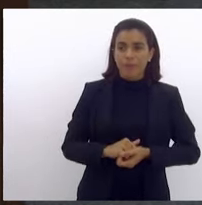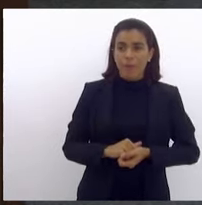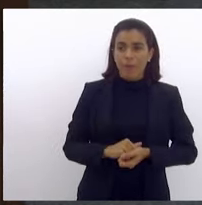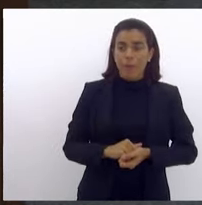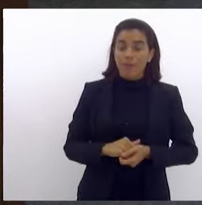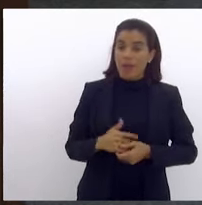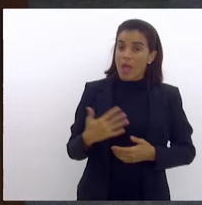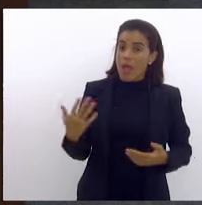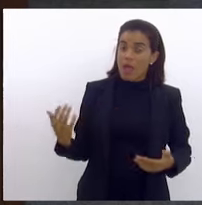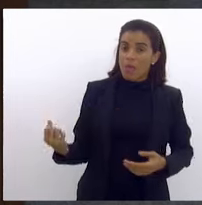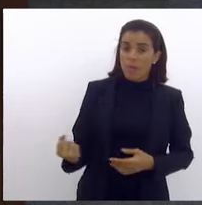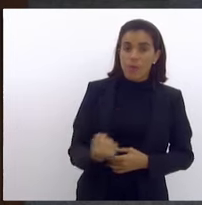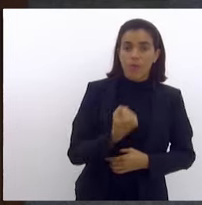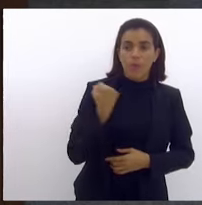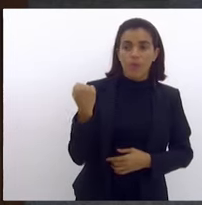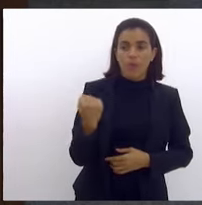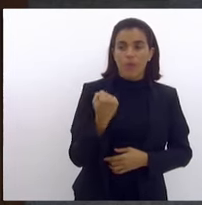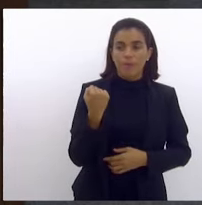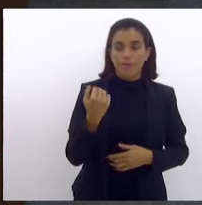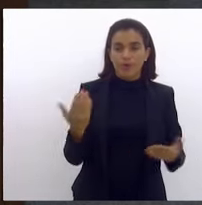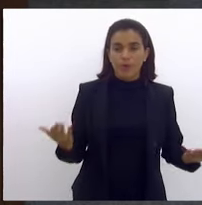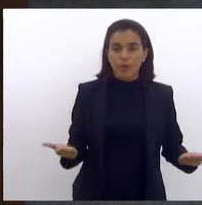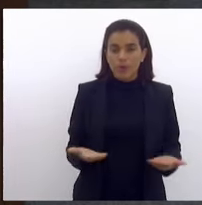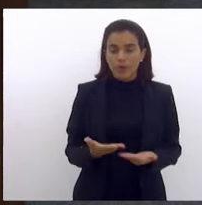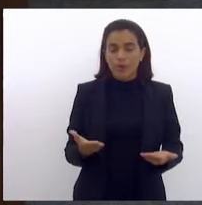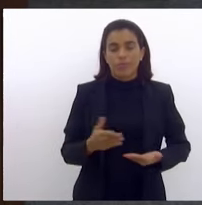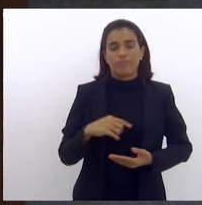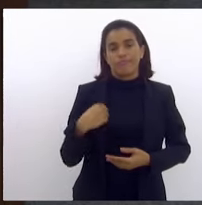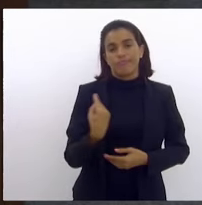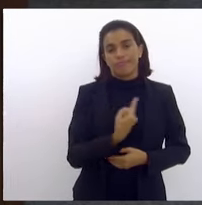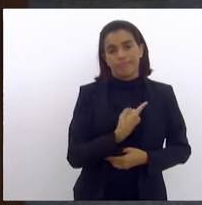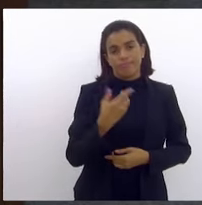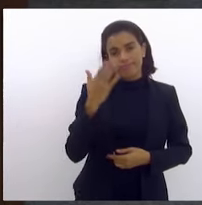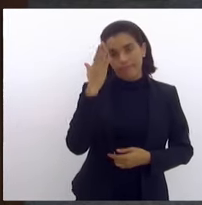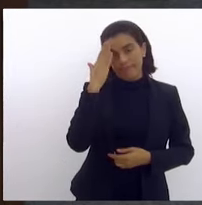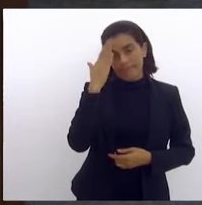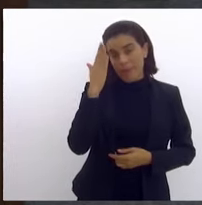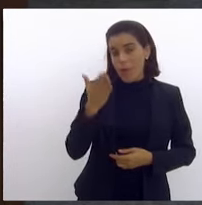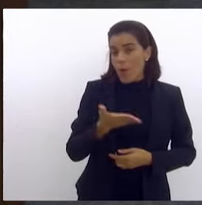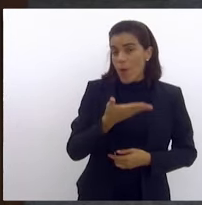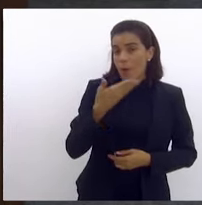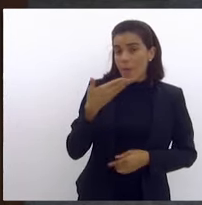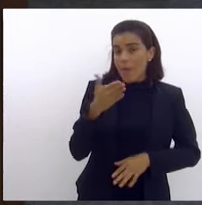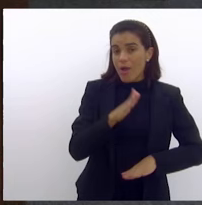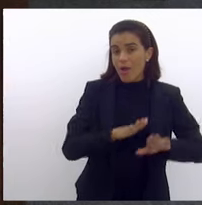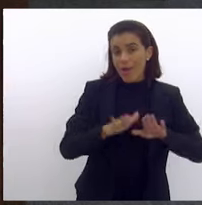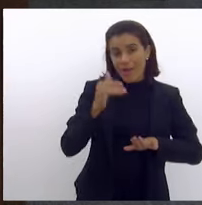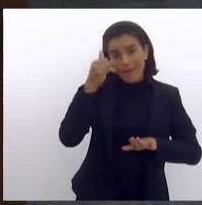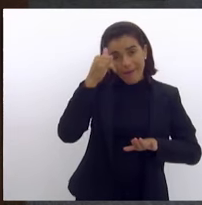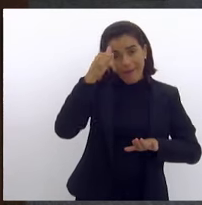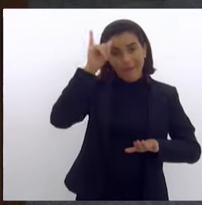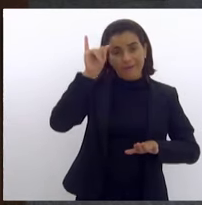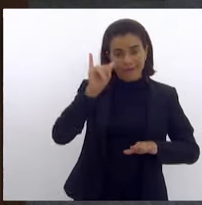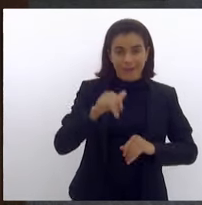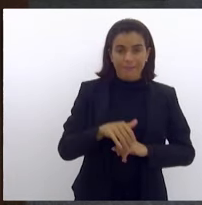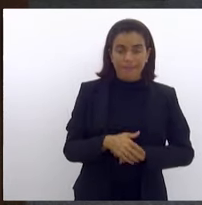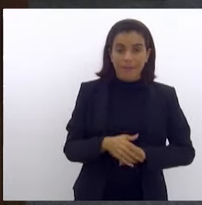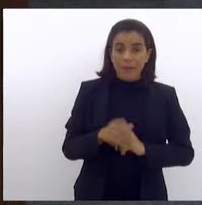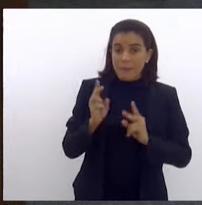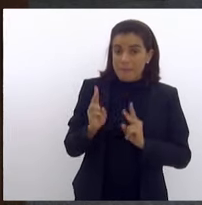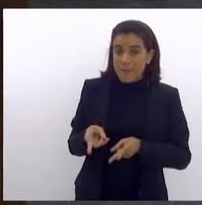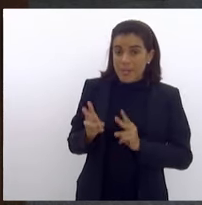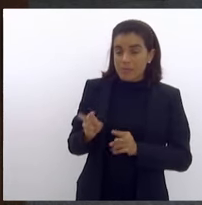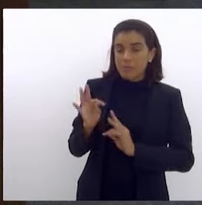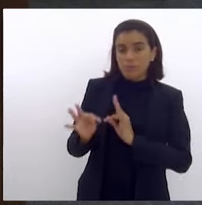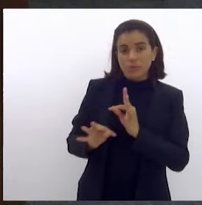É terrível. E hoje em dia a gente sabe que o melhor é a prevenção. Mesmo os tratamentos